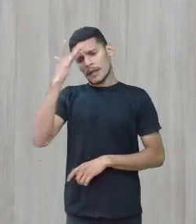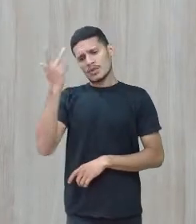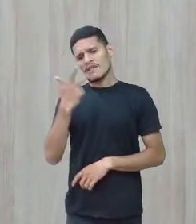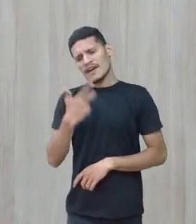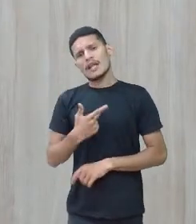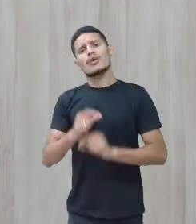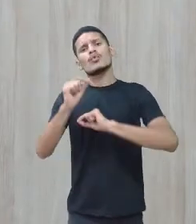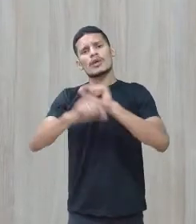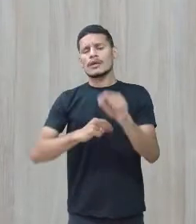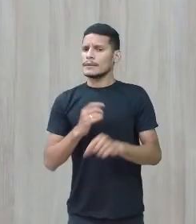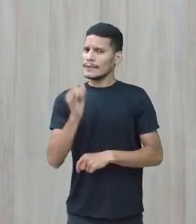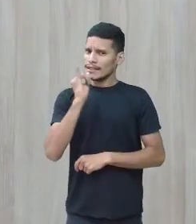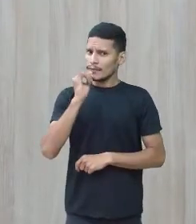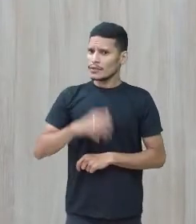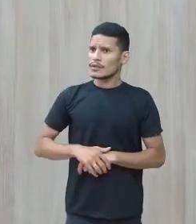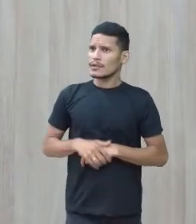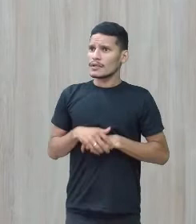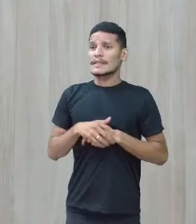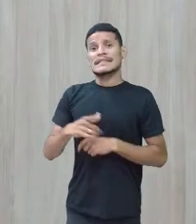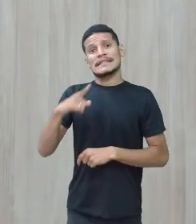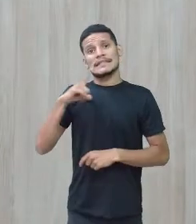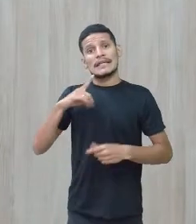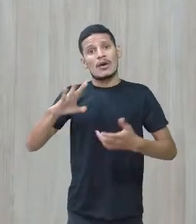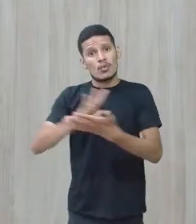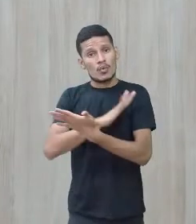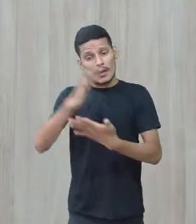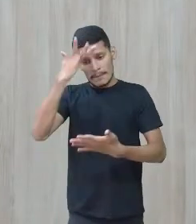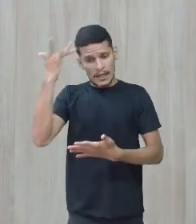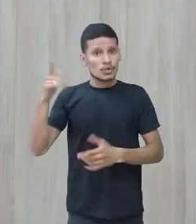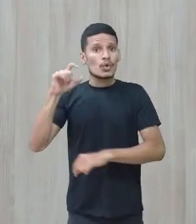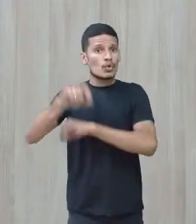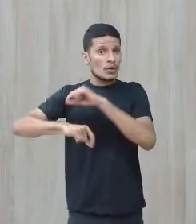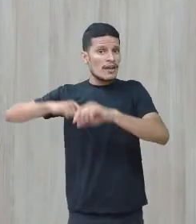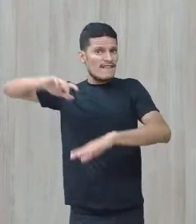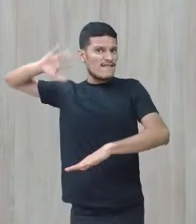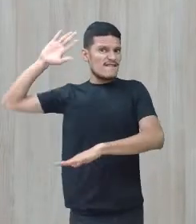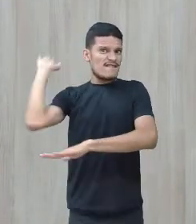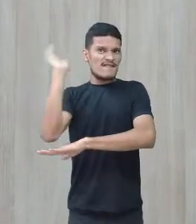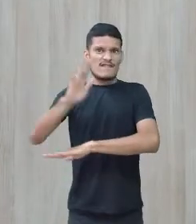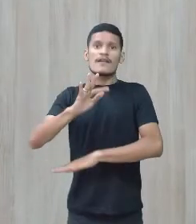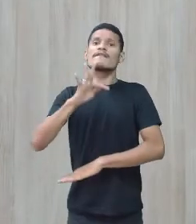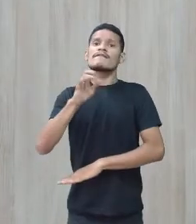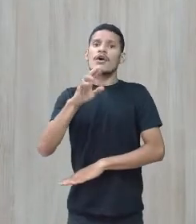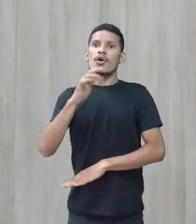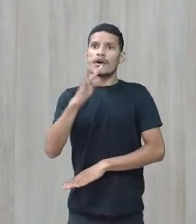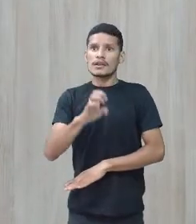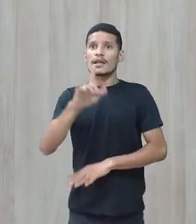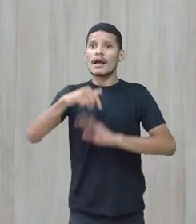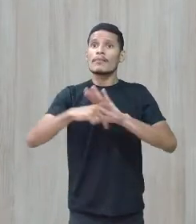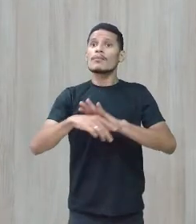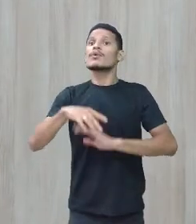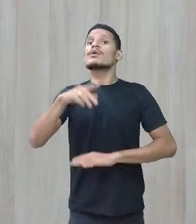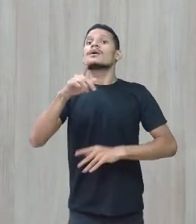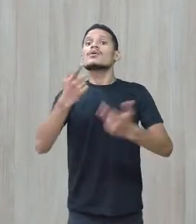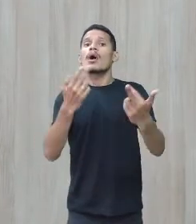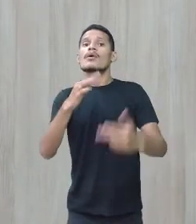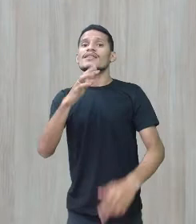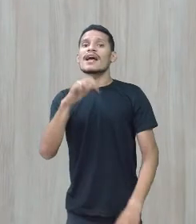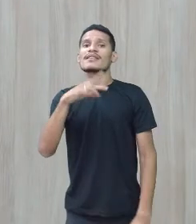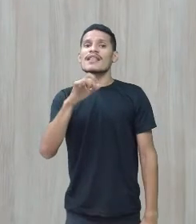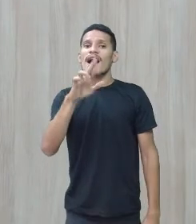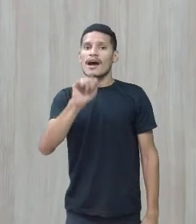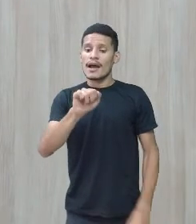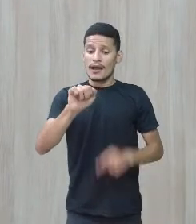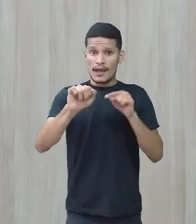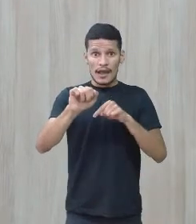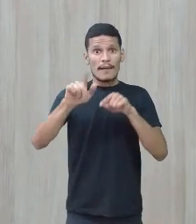onda, assim, porque dizia, quando tinha alguém que batia muito forte, né, na bola, todo mundo chamava de Tandara, porque Tandara sempre foi uma pessoa muito forte.